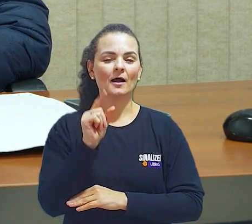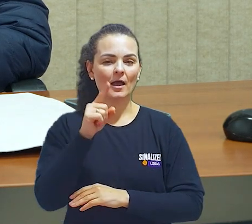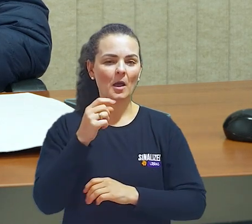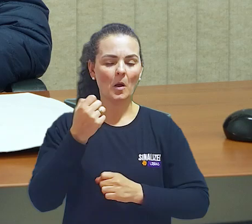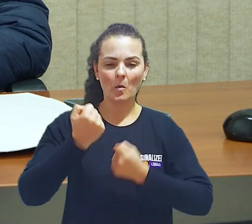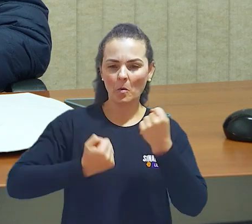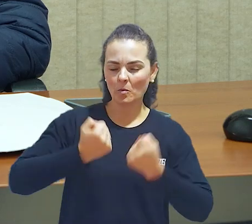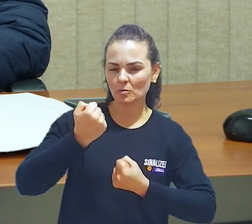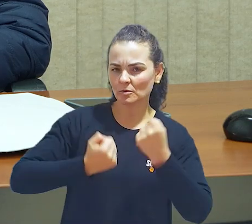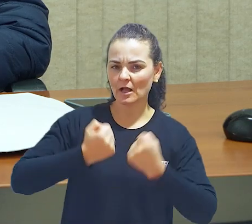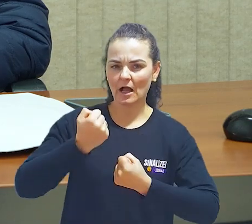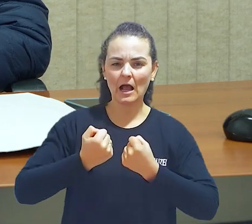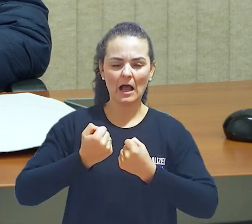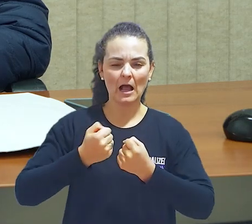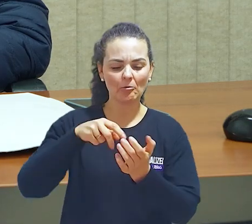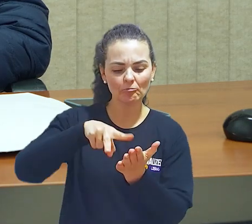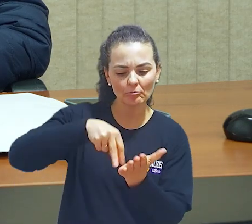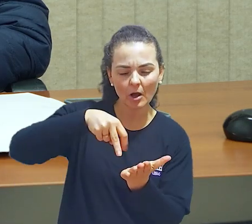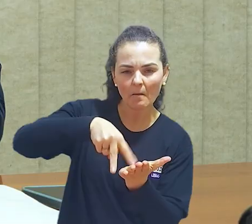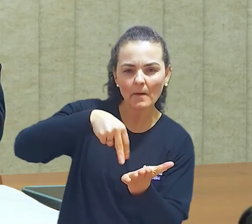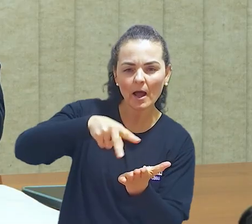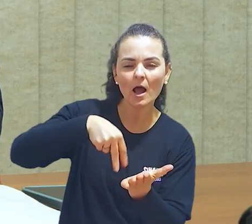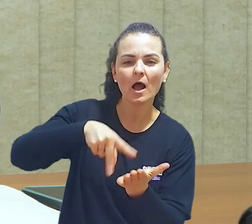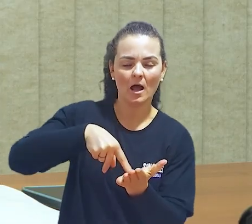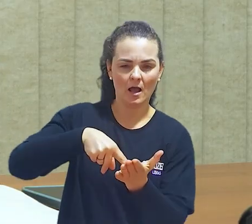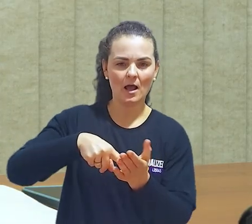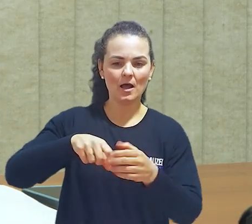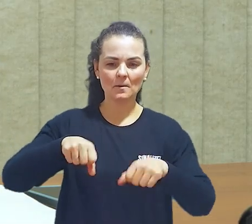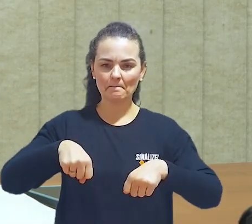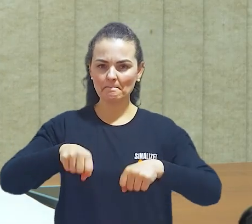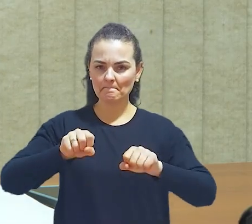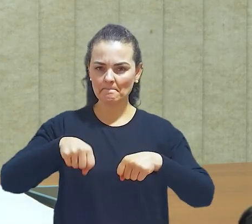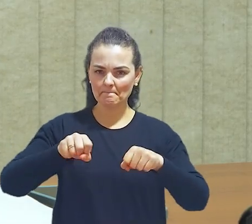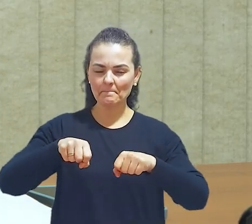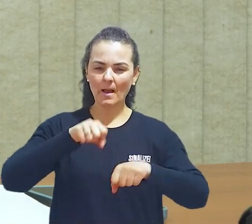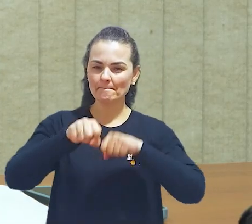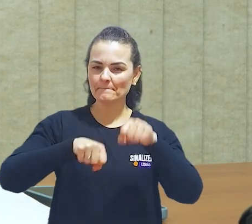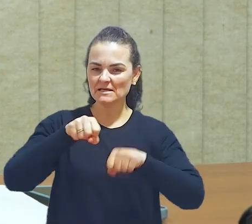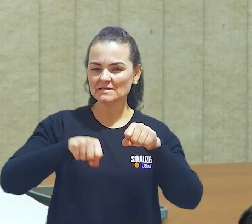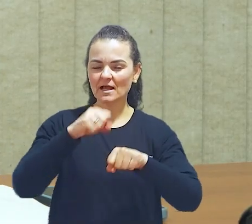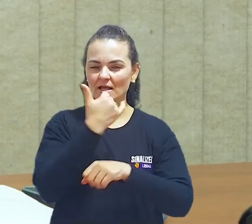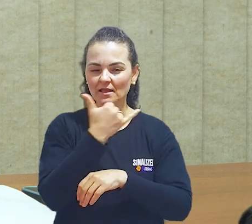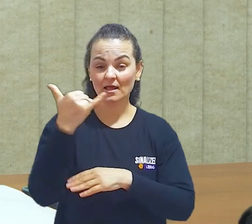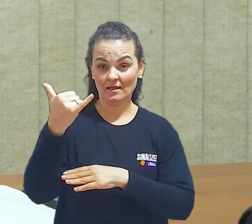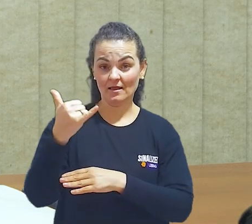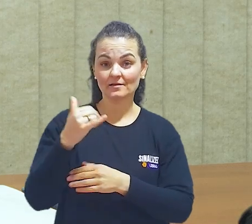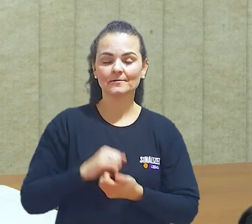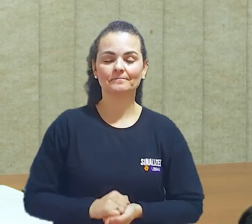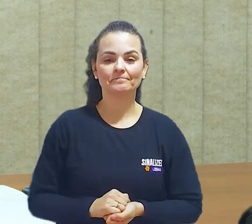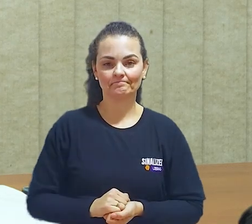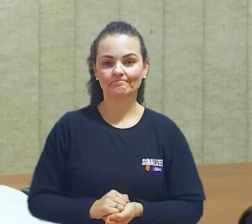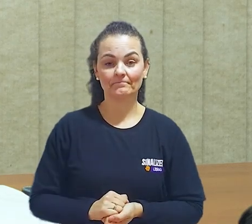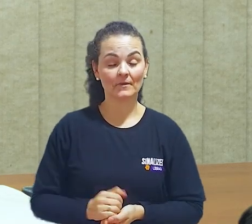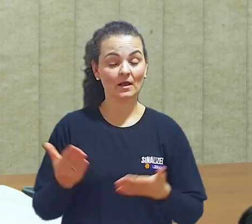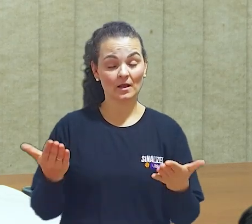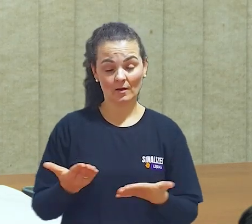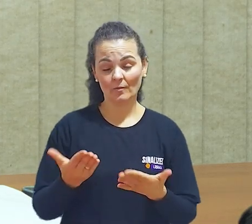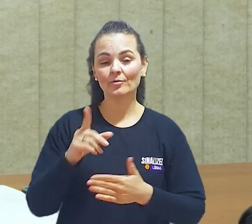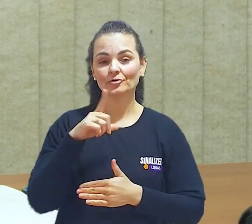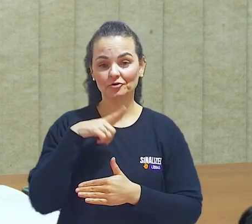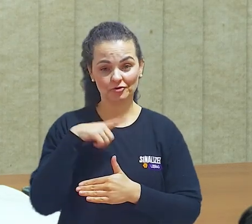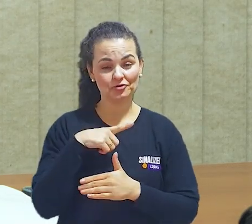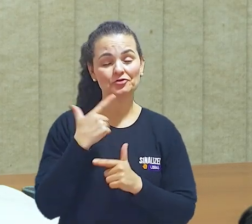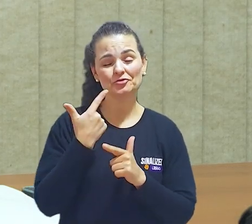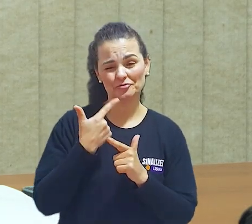né, autopropelidos, patinetes e ciclomotores? Com certeza, nós temos aí um problema que eu acredito que todas as